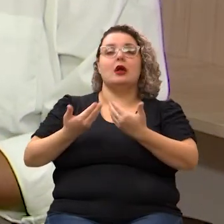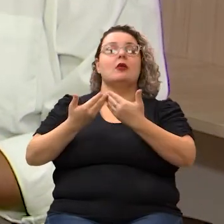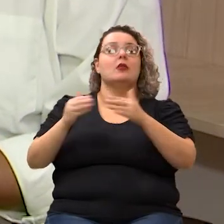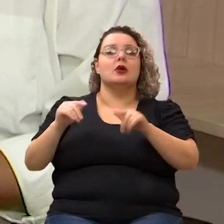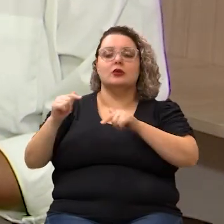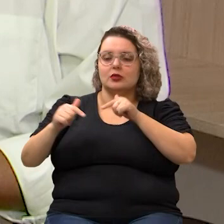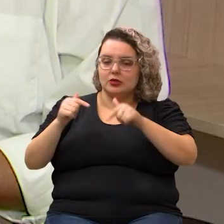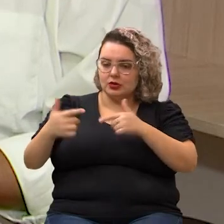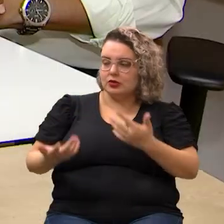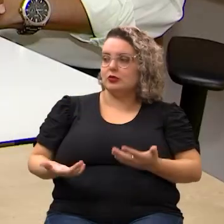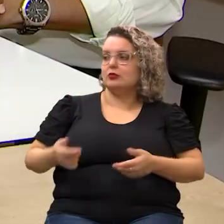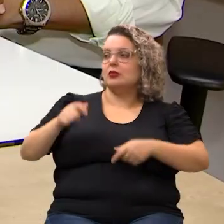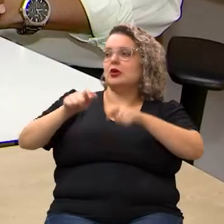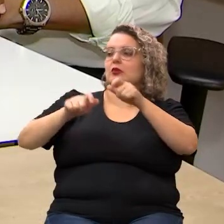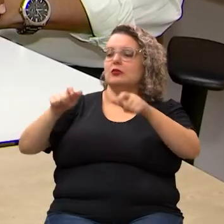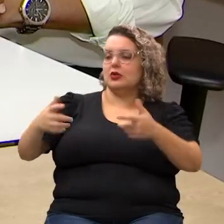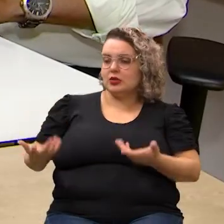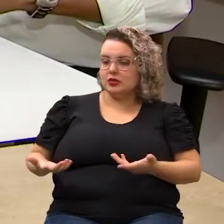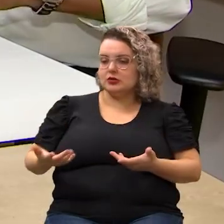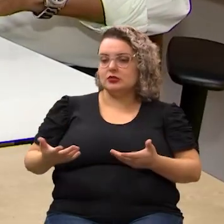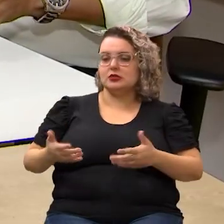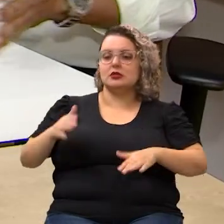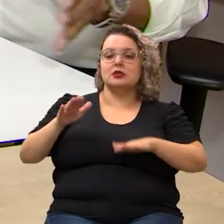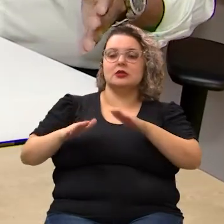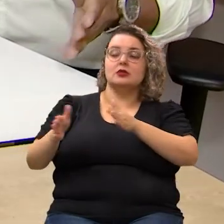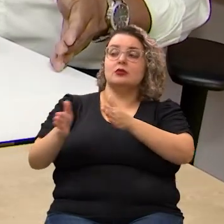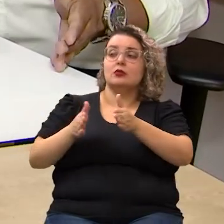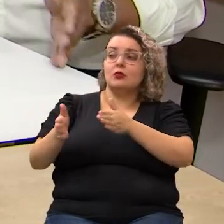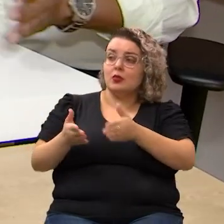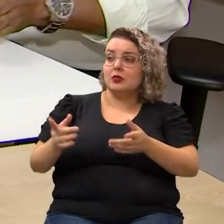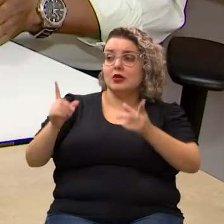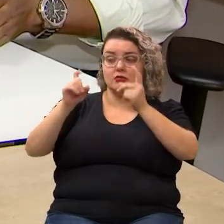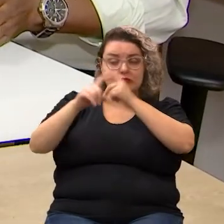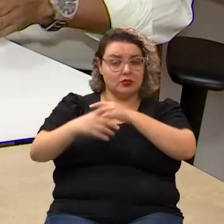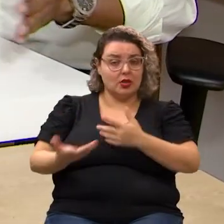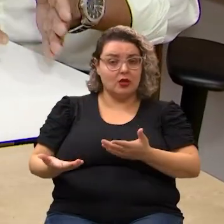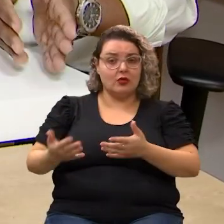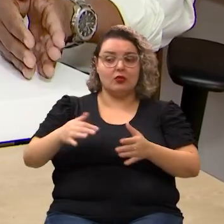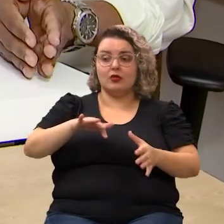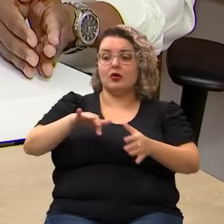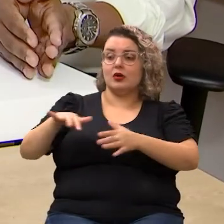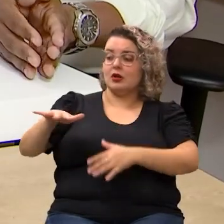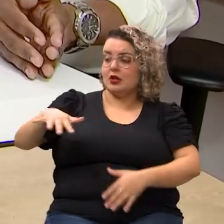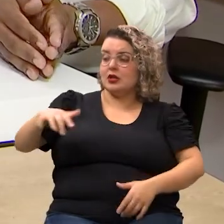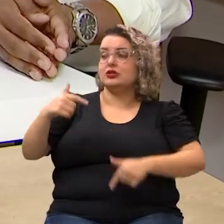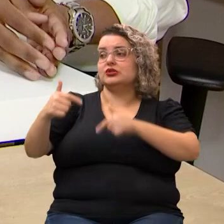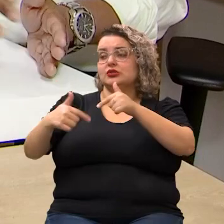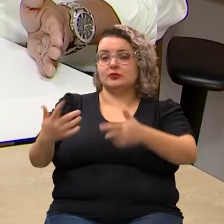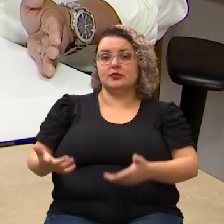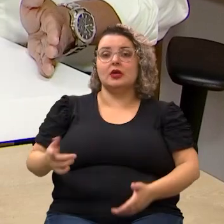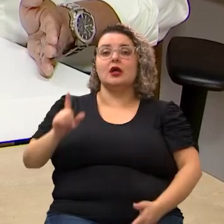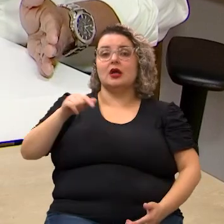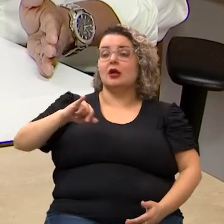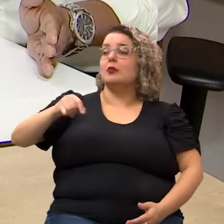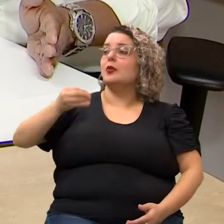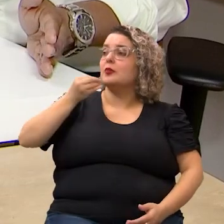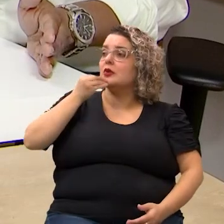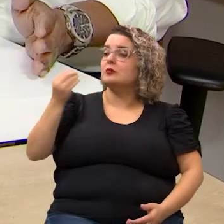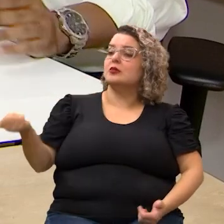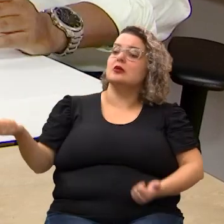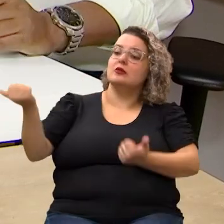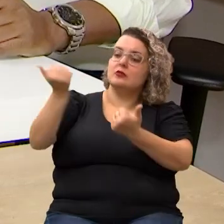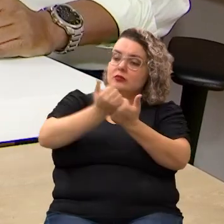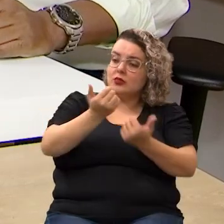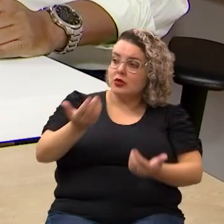geração de emprego. Então, para aquelas pessoas que às vezes estão num momento difícil de carreira, estão fora do mercado, é uma oportunidade de se